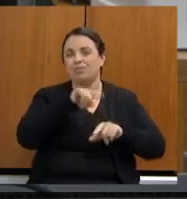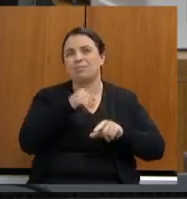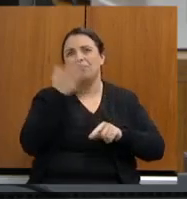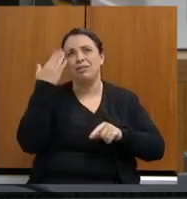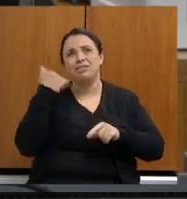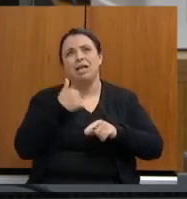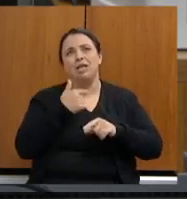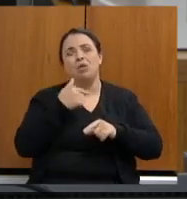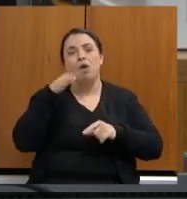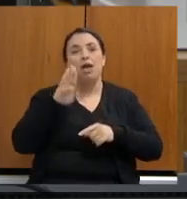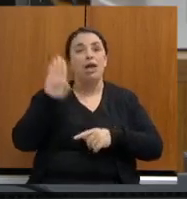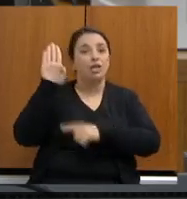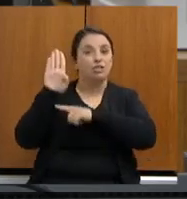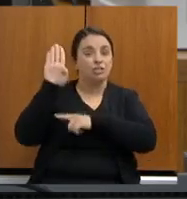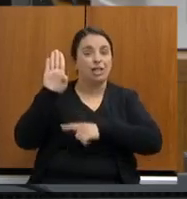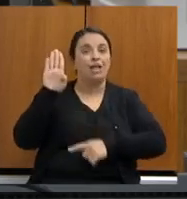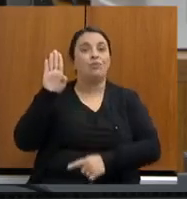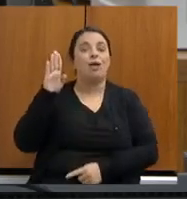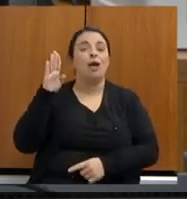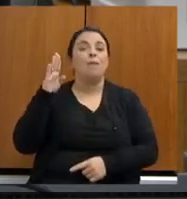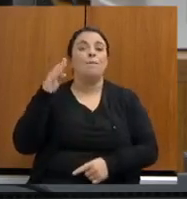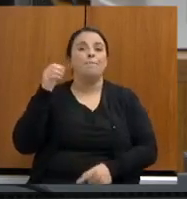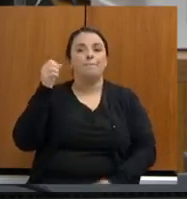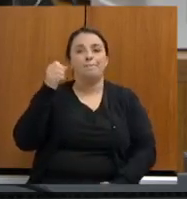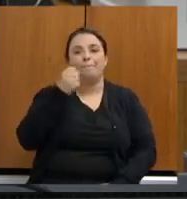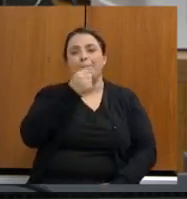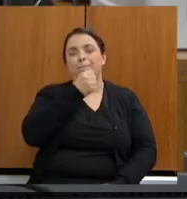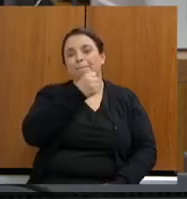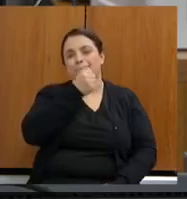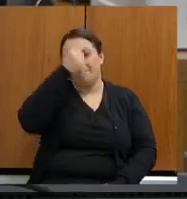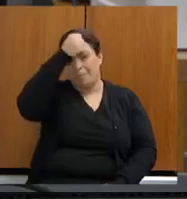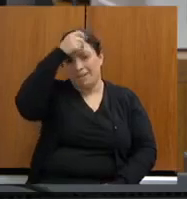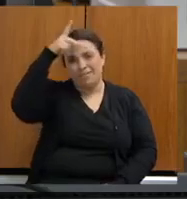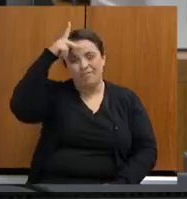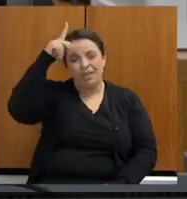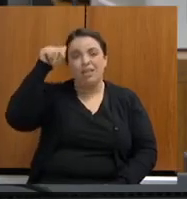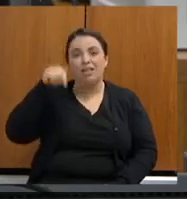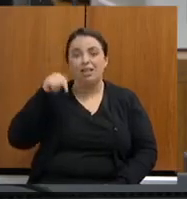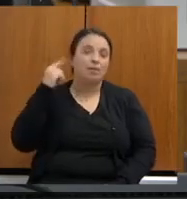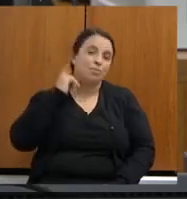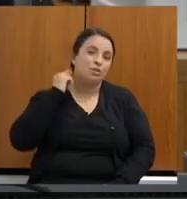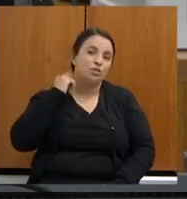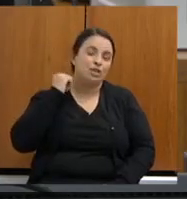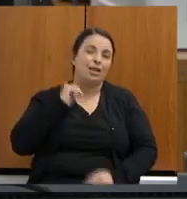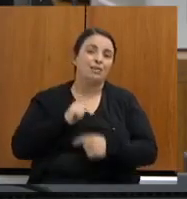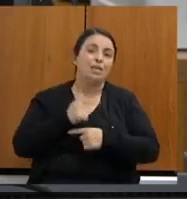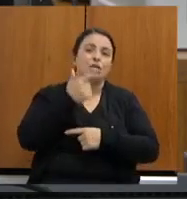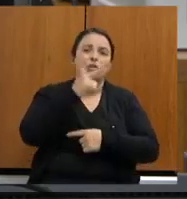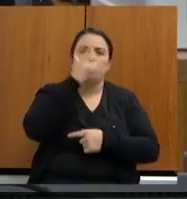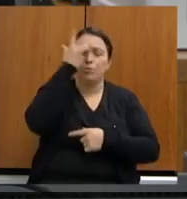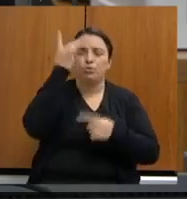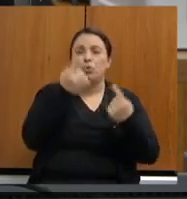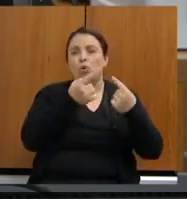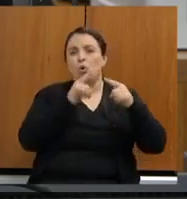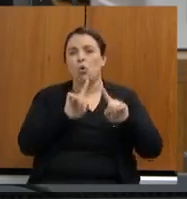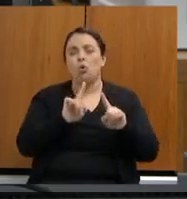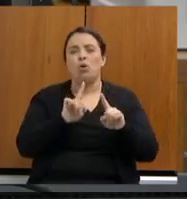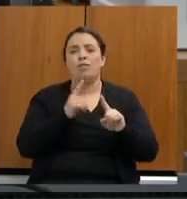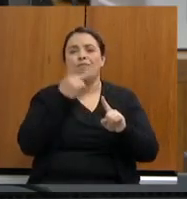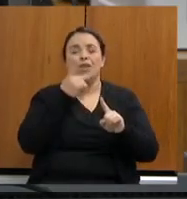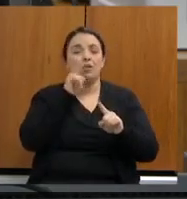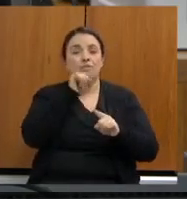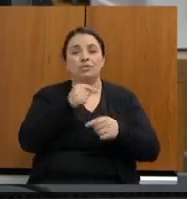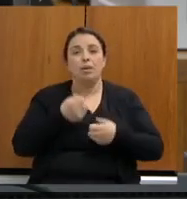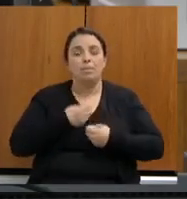2016 seus adversários o pintaram como poeta e outra editei não votei no Senhor no primeiro turno voltei no